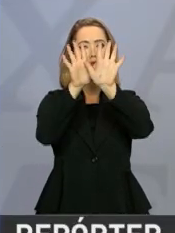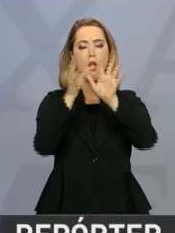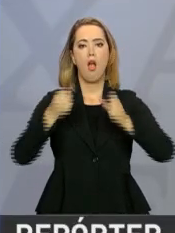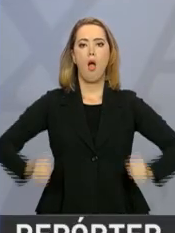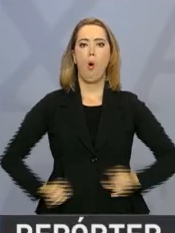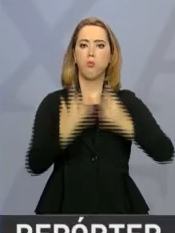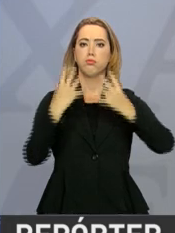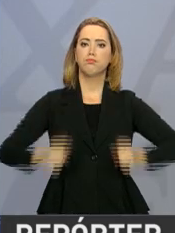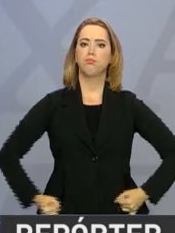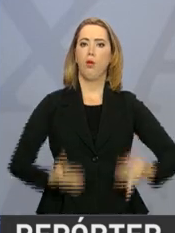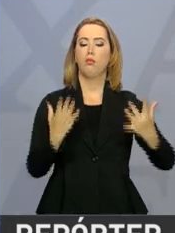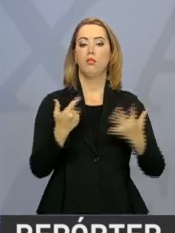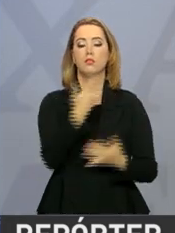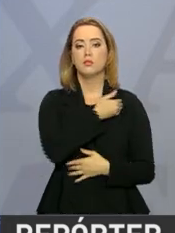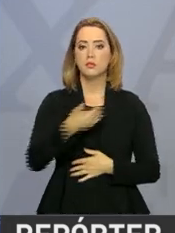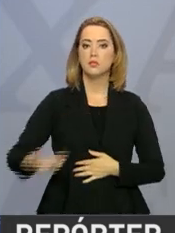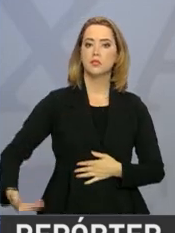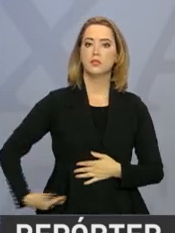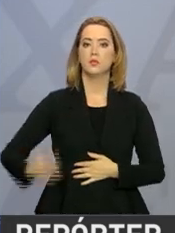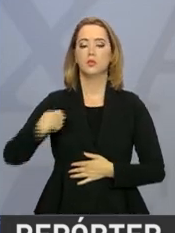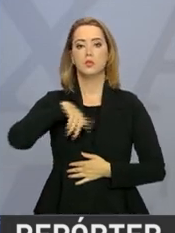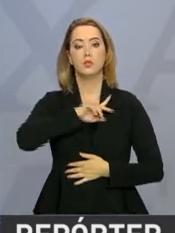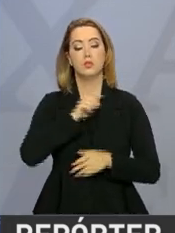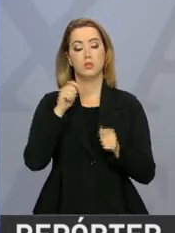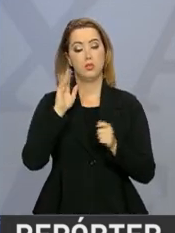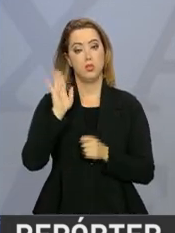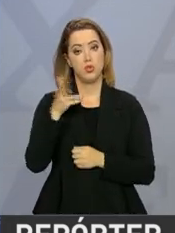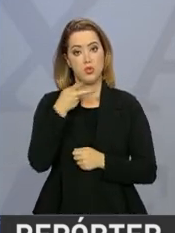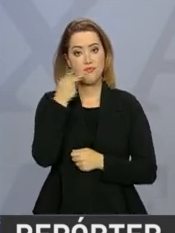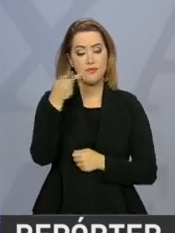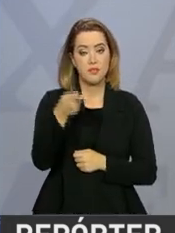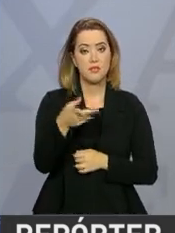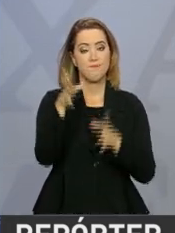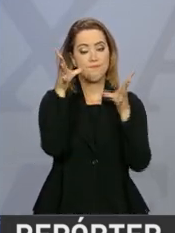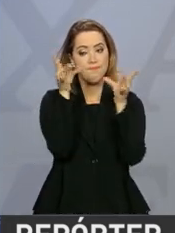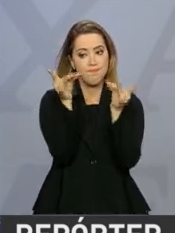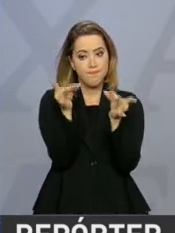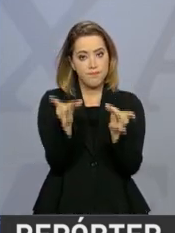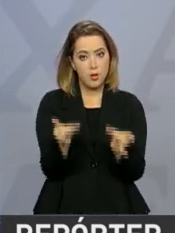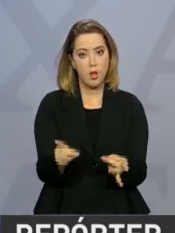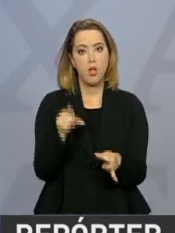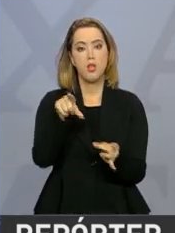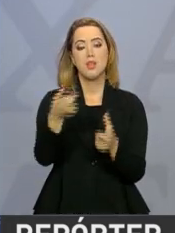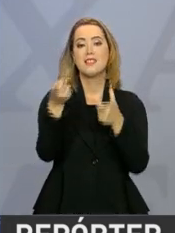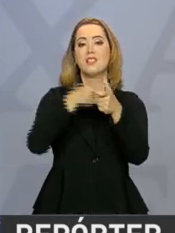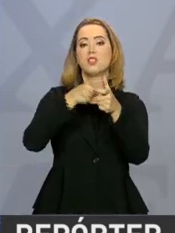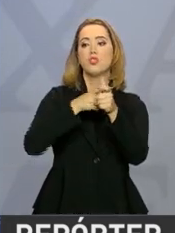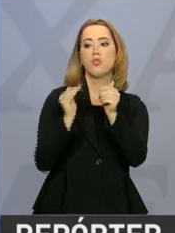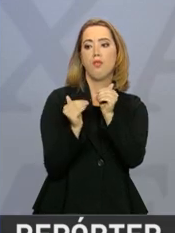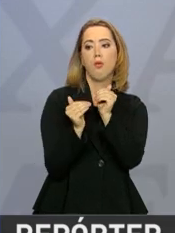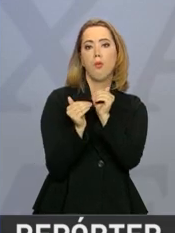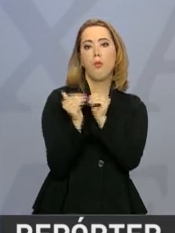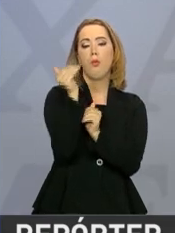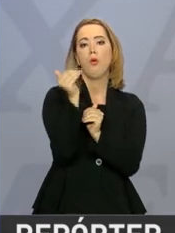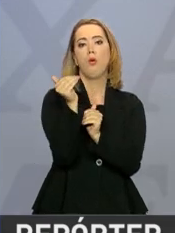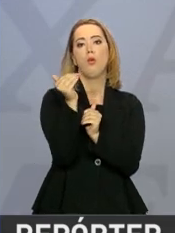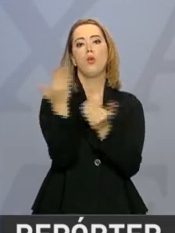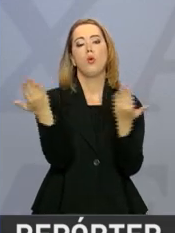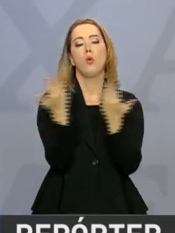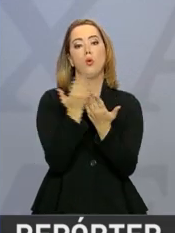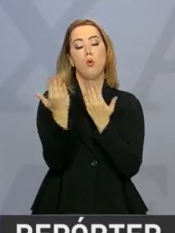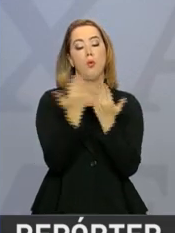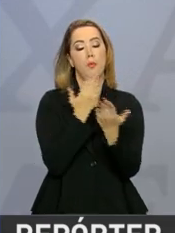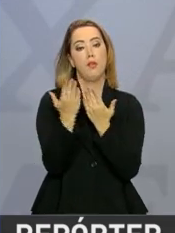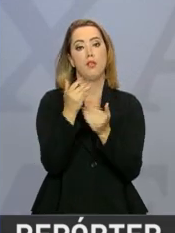públicos. Explicitamos que o déficit público era significativamente maior do que o anteriormente